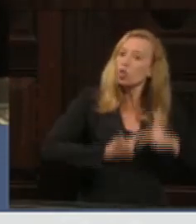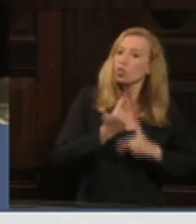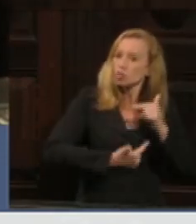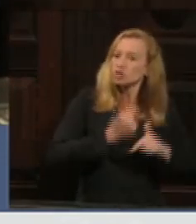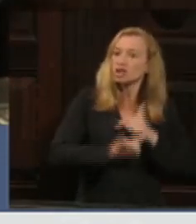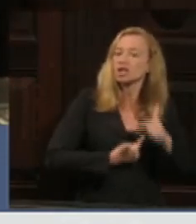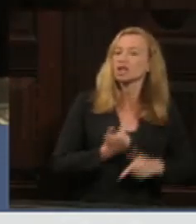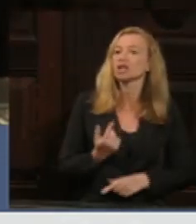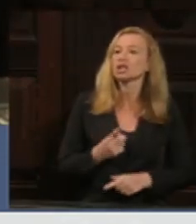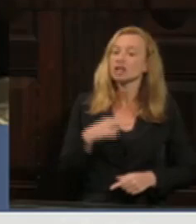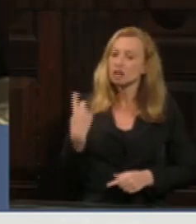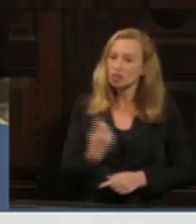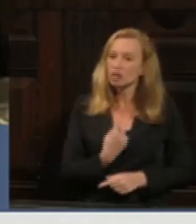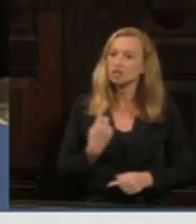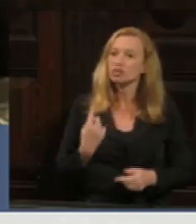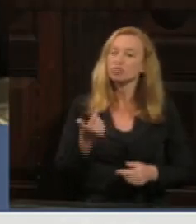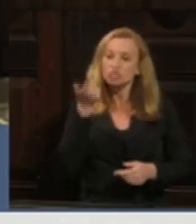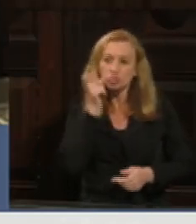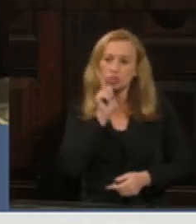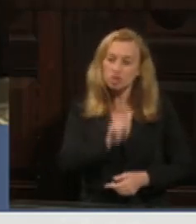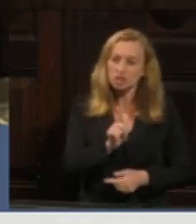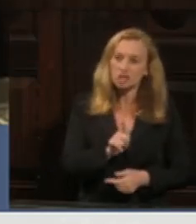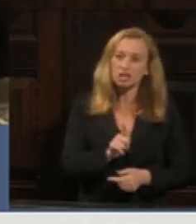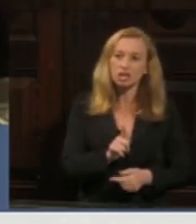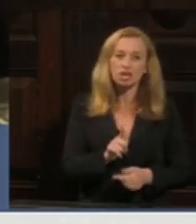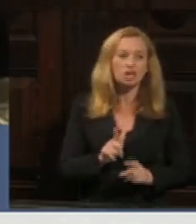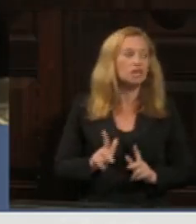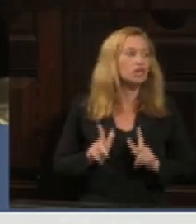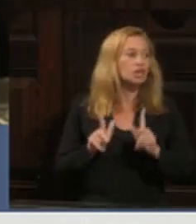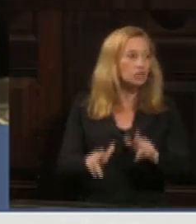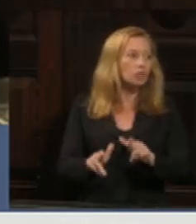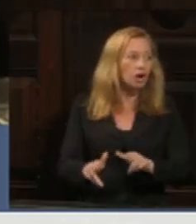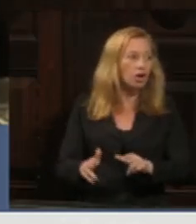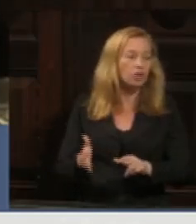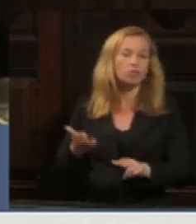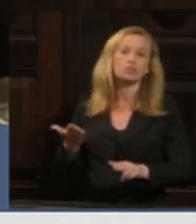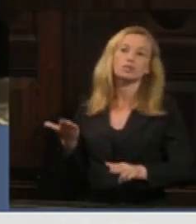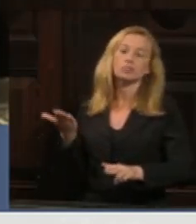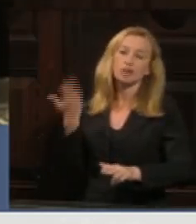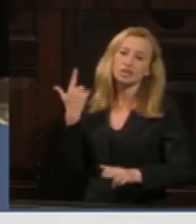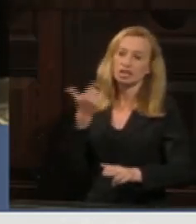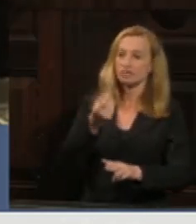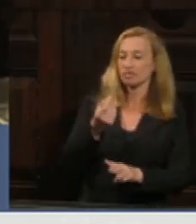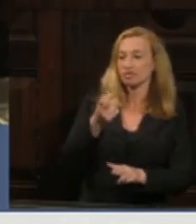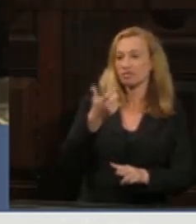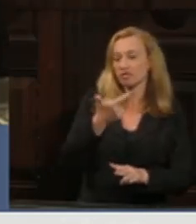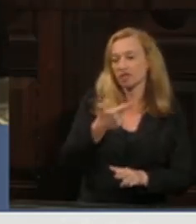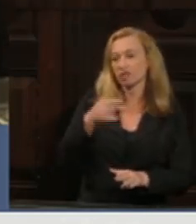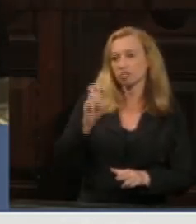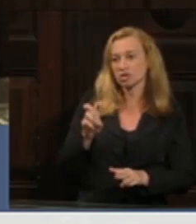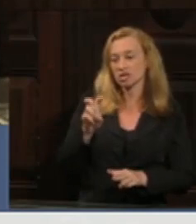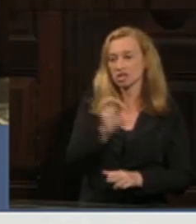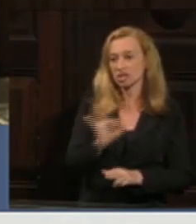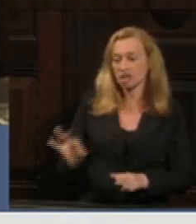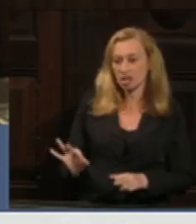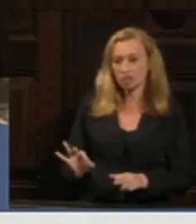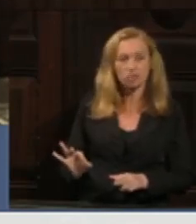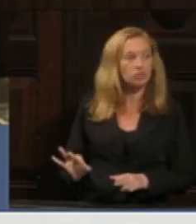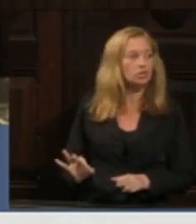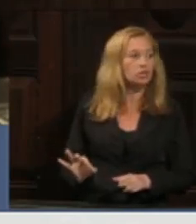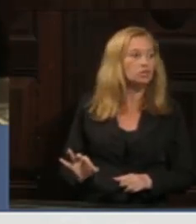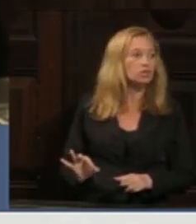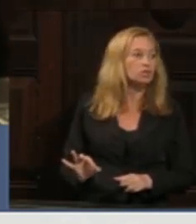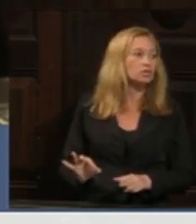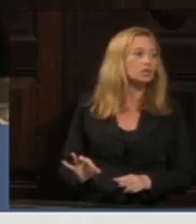vai ter que travar. Assim como a gente travou a luta e conseguiu de garantir que os 25% constitucionais sejam apenas com despesas efetivamente